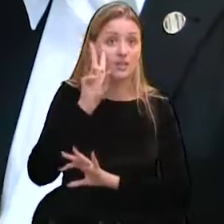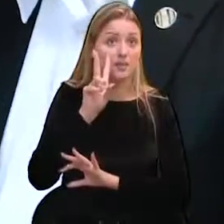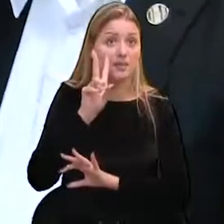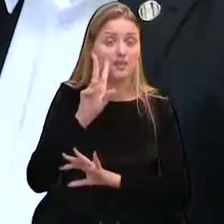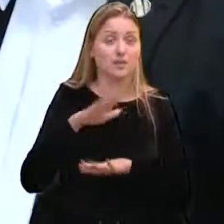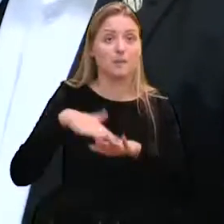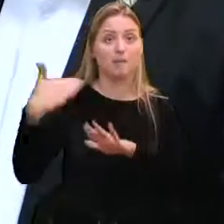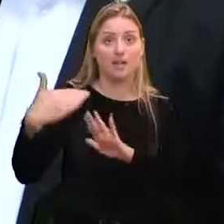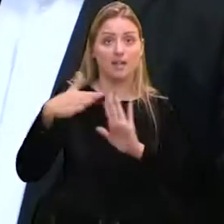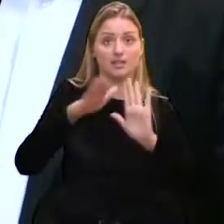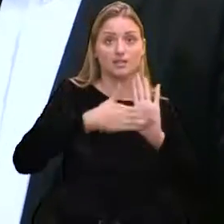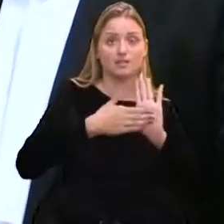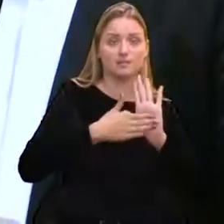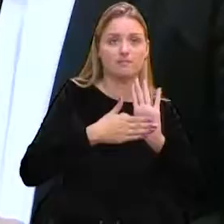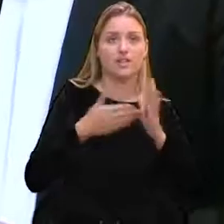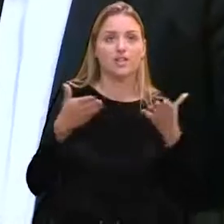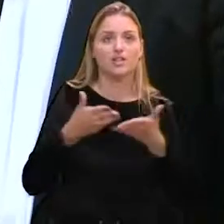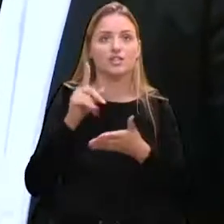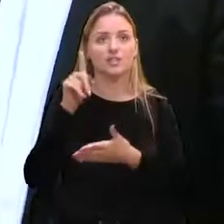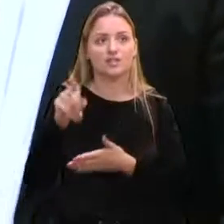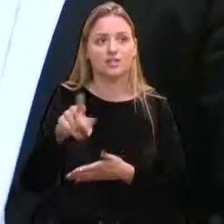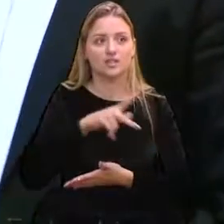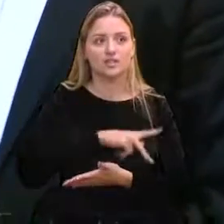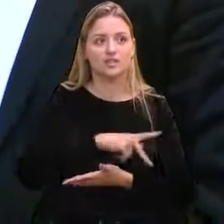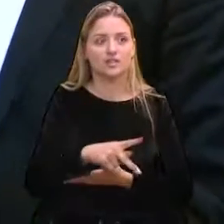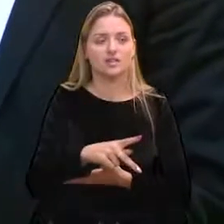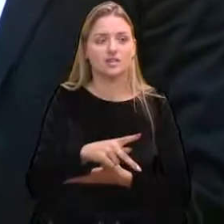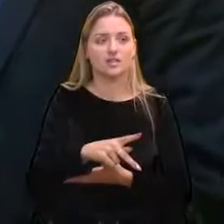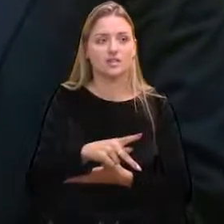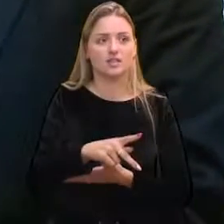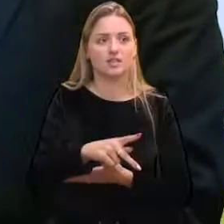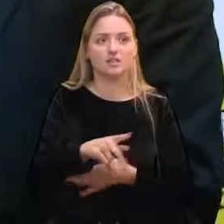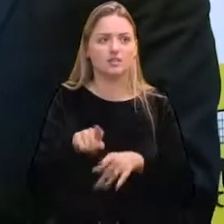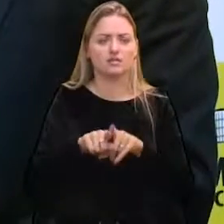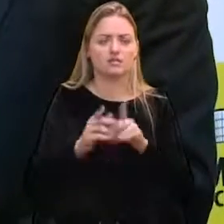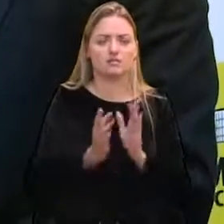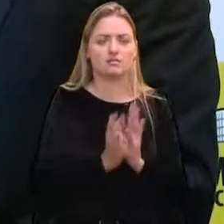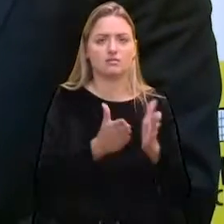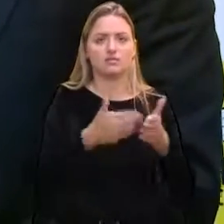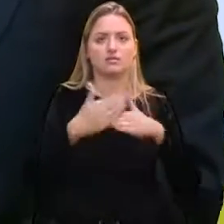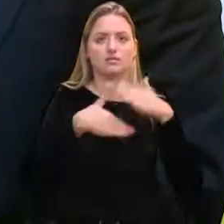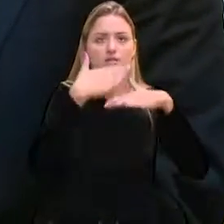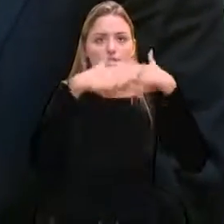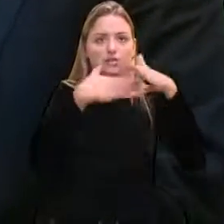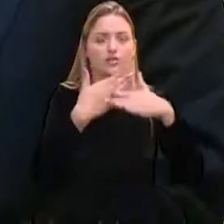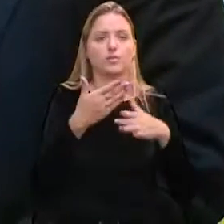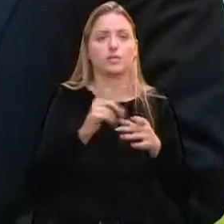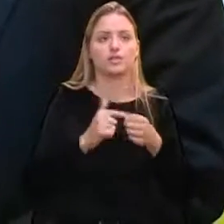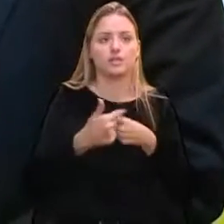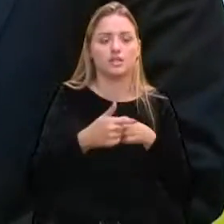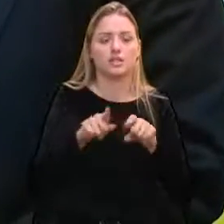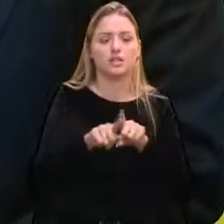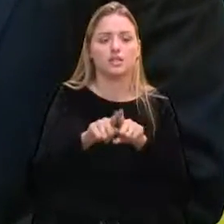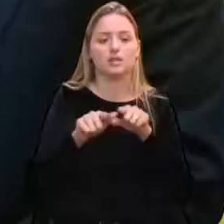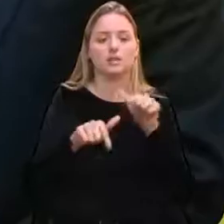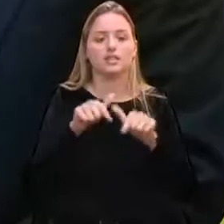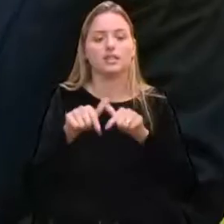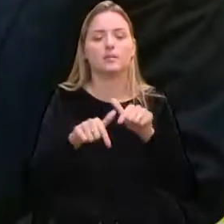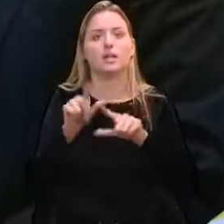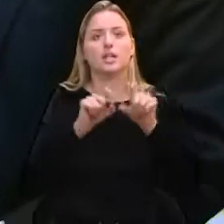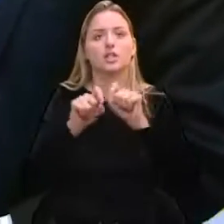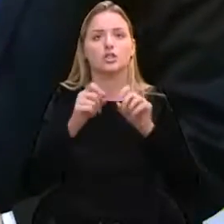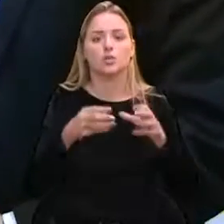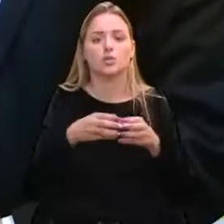mais uma pauta, vereador, já que o senhor é o presidente da Comissão de Desenvolvimento Econômico aqui da Câmara e trabalha a questão, né,